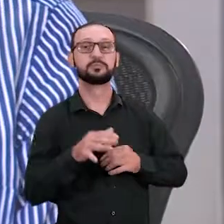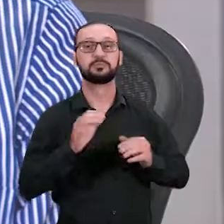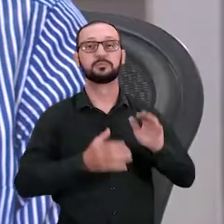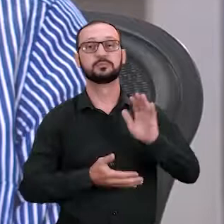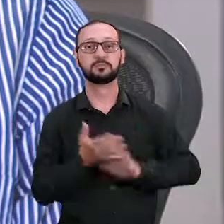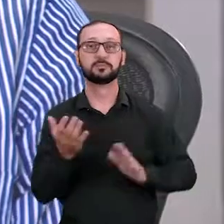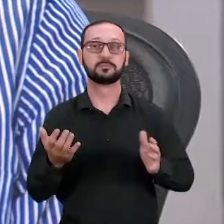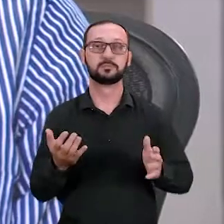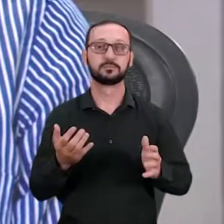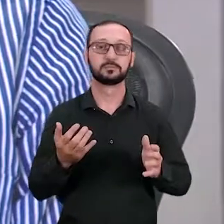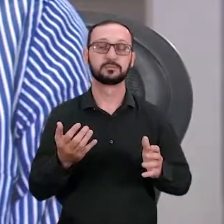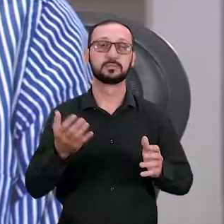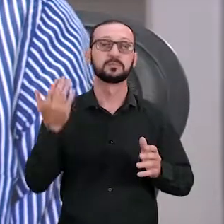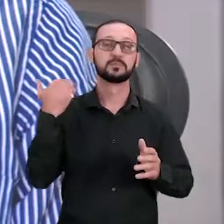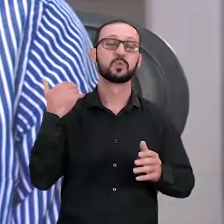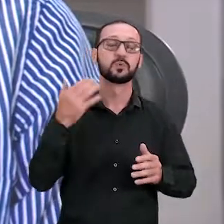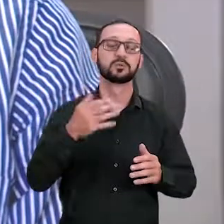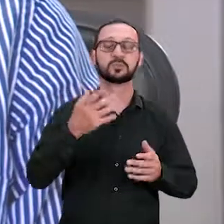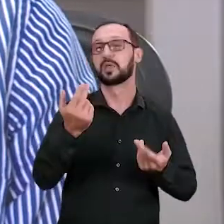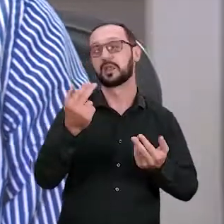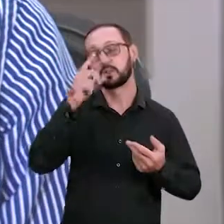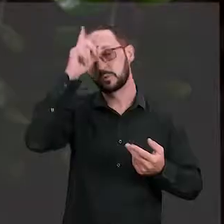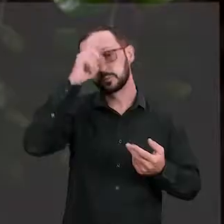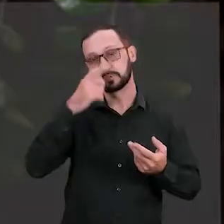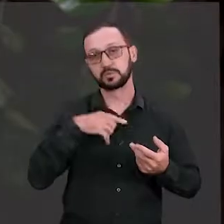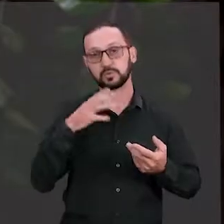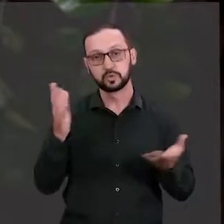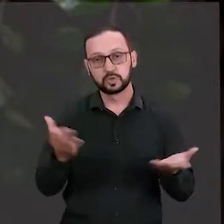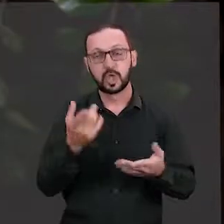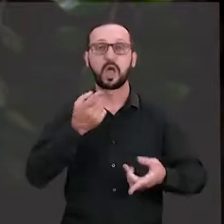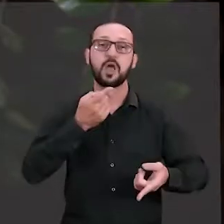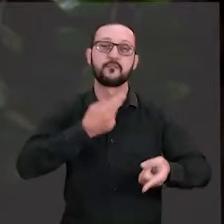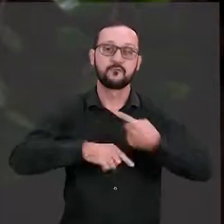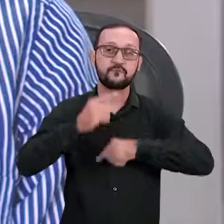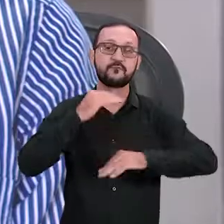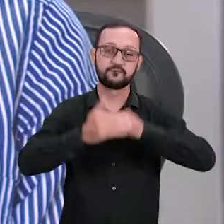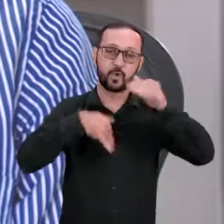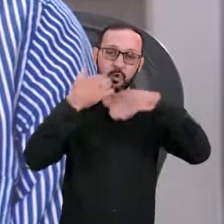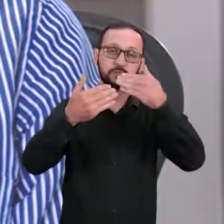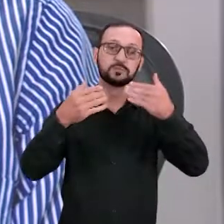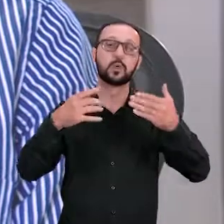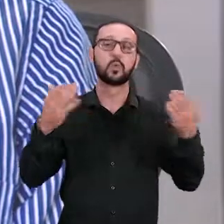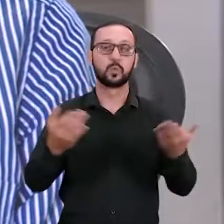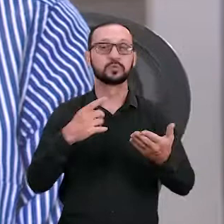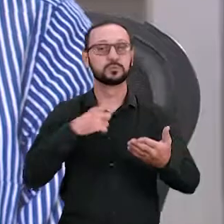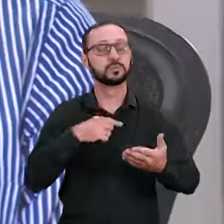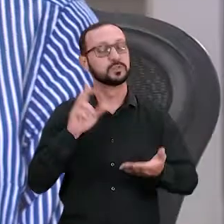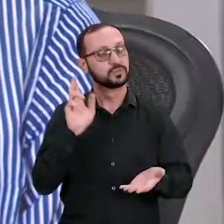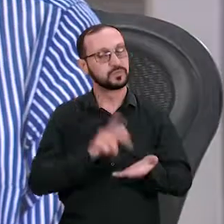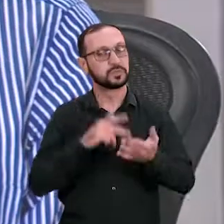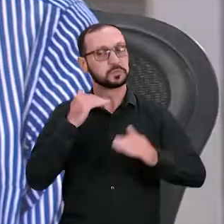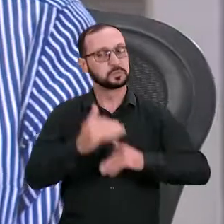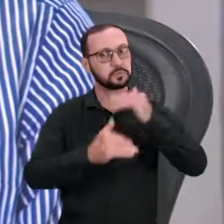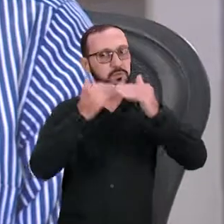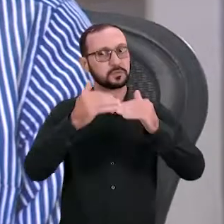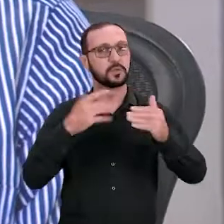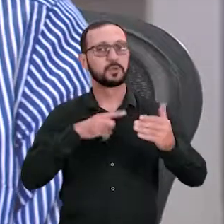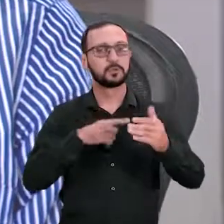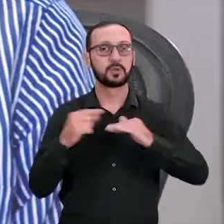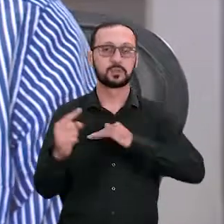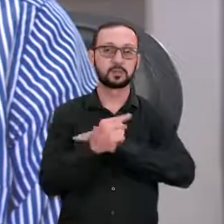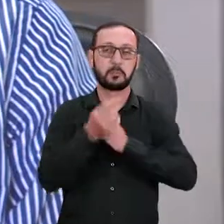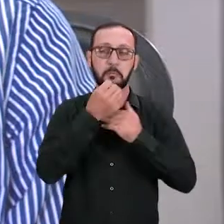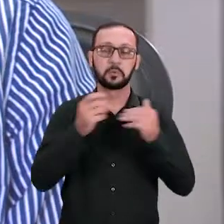lá nos antigos hospitais. Então é uma evolução, né? Graças a Deus, hoje temos uma evolução e o